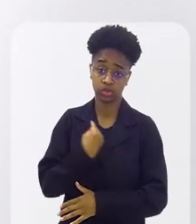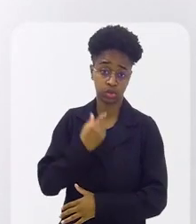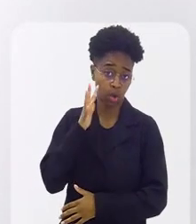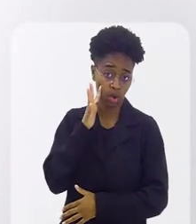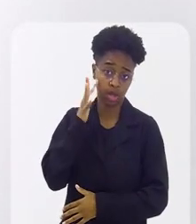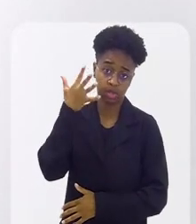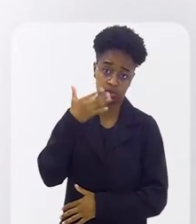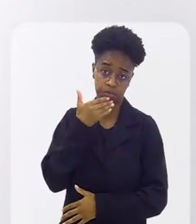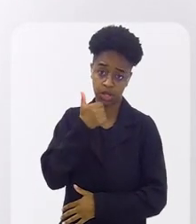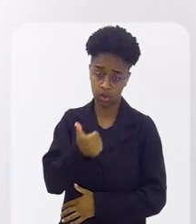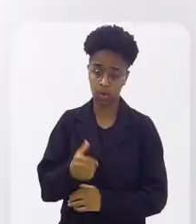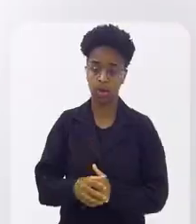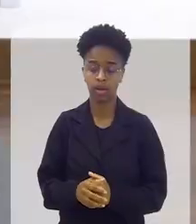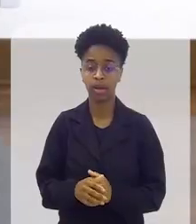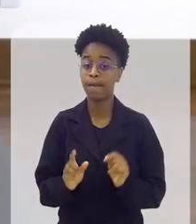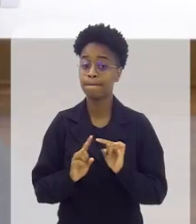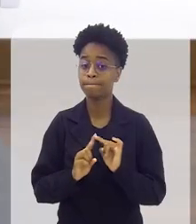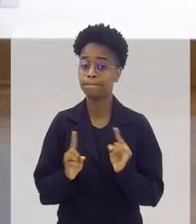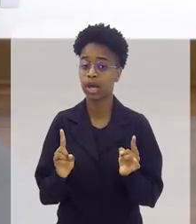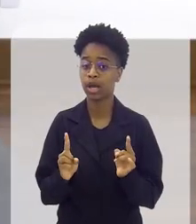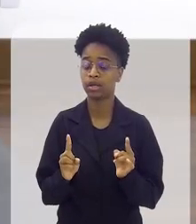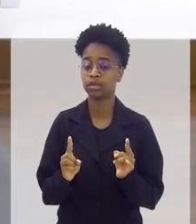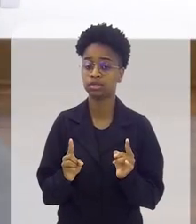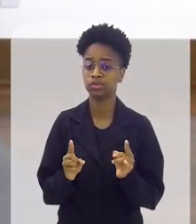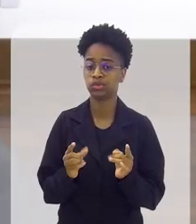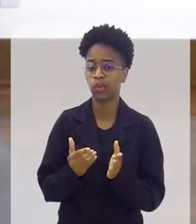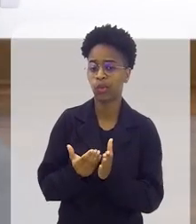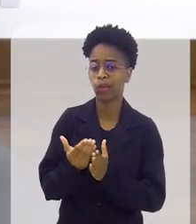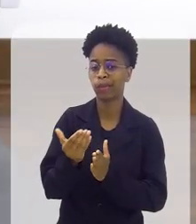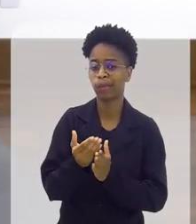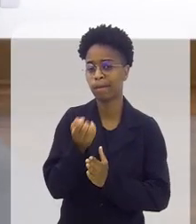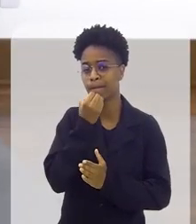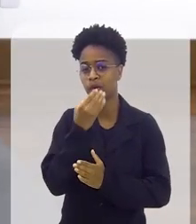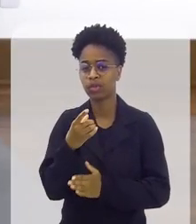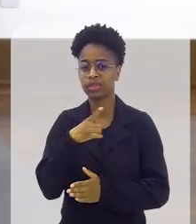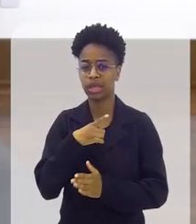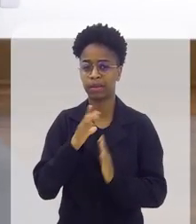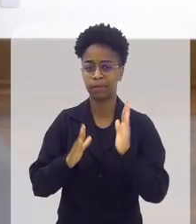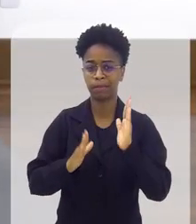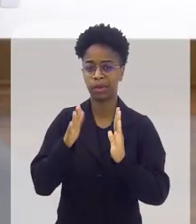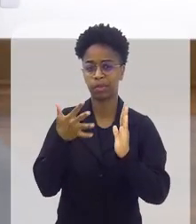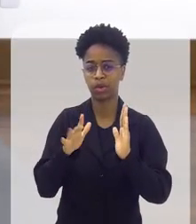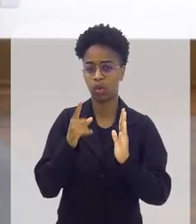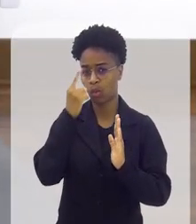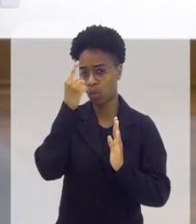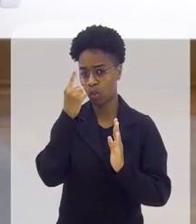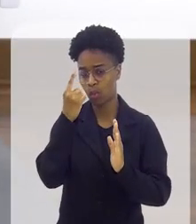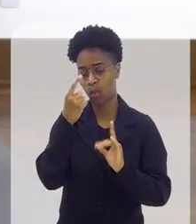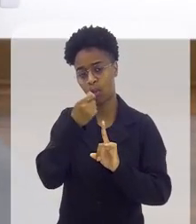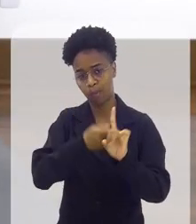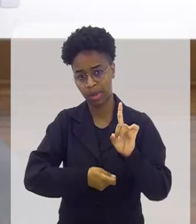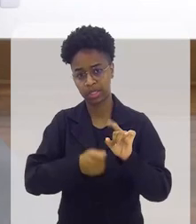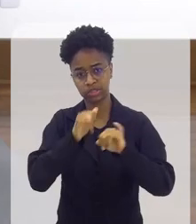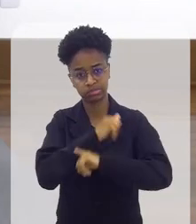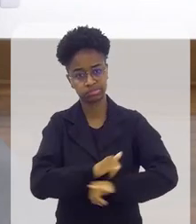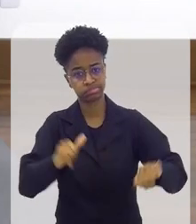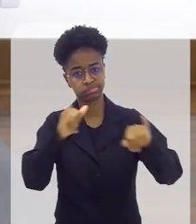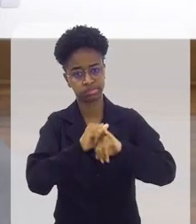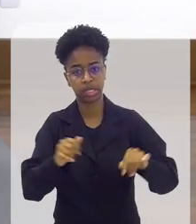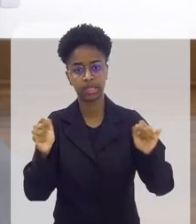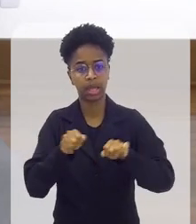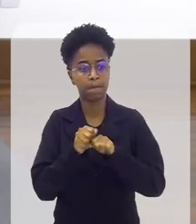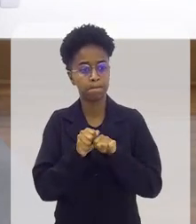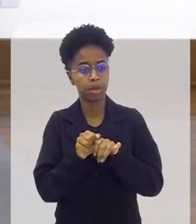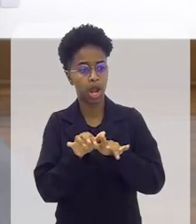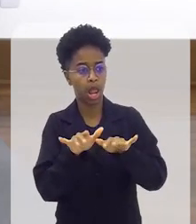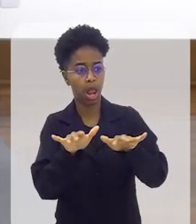que a gente decidir. Melhor. Mas, assim, a princípio, é legal você ter um tempo de divulgação por volta de um mês, para que chegue ao